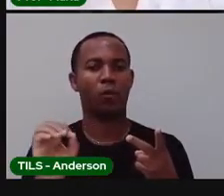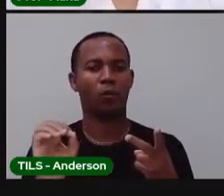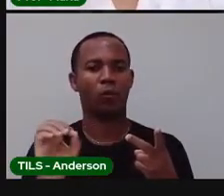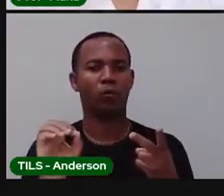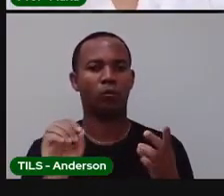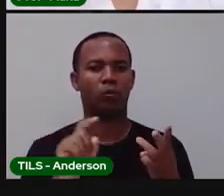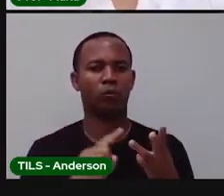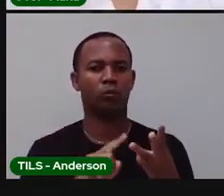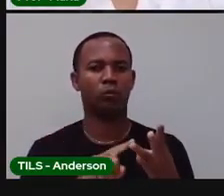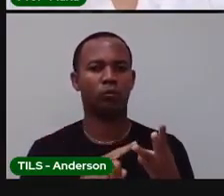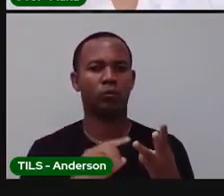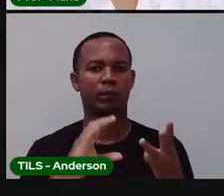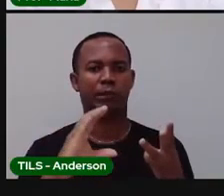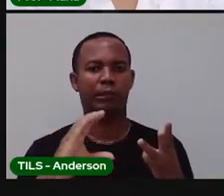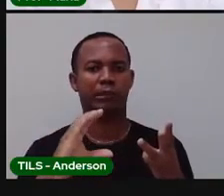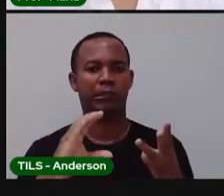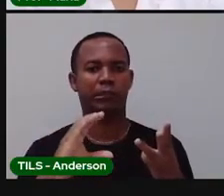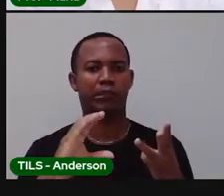Chão.